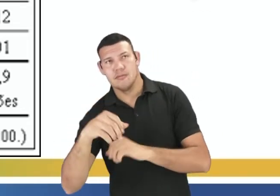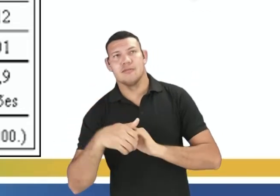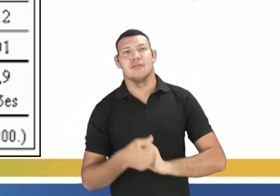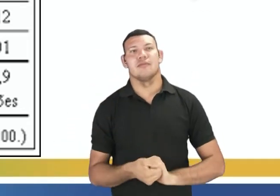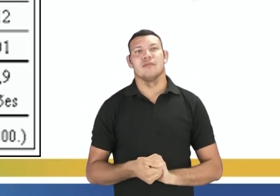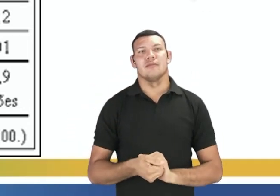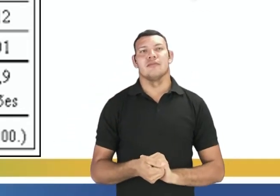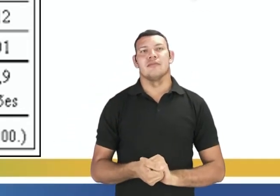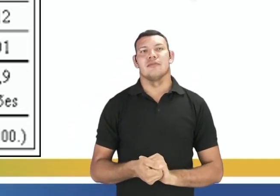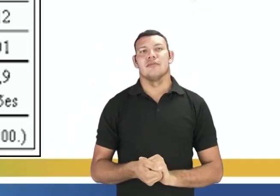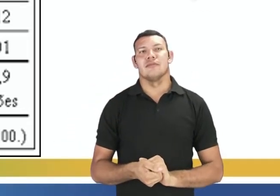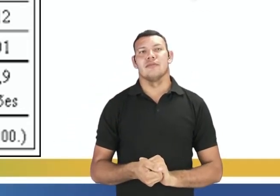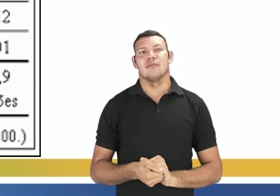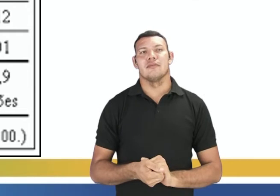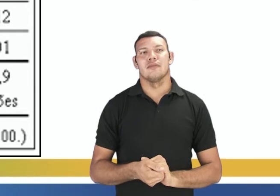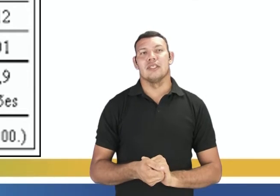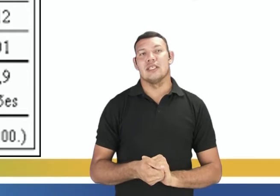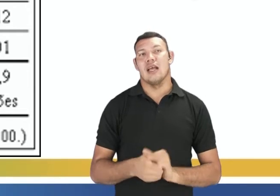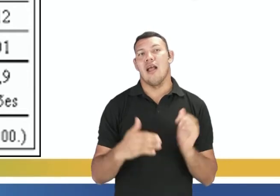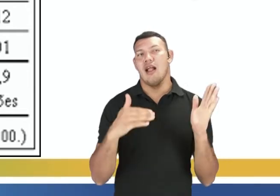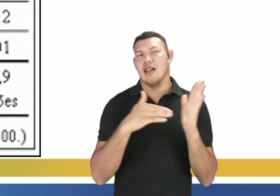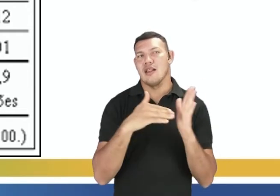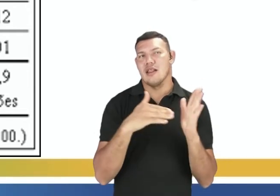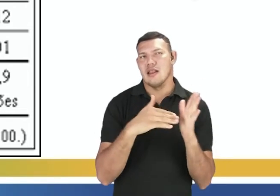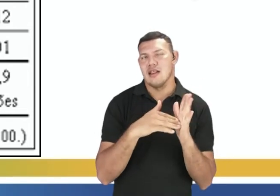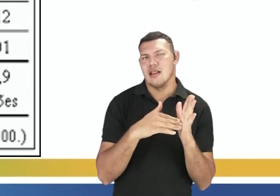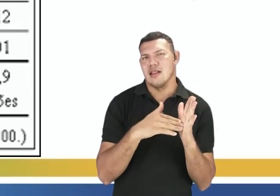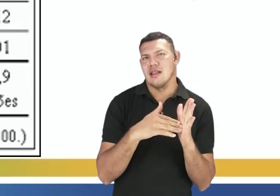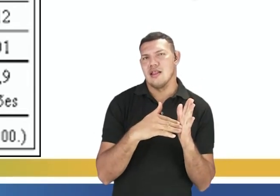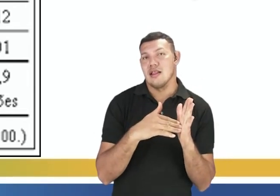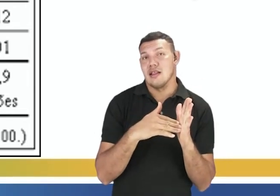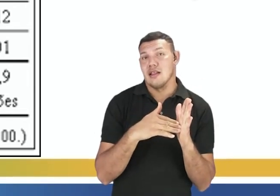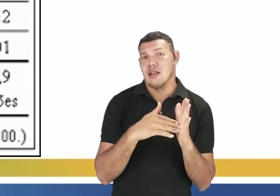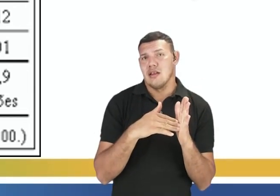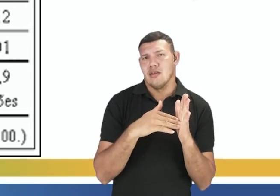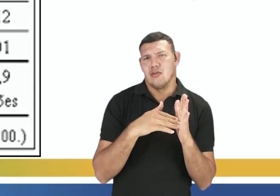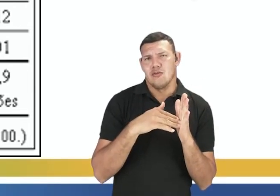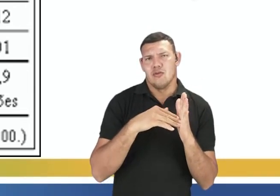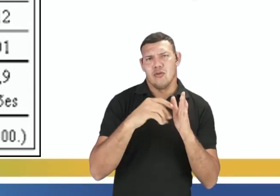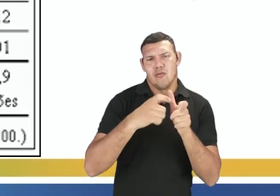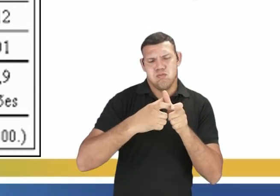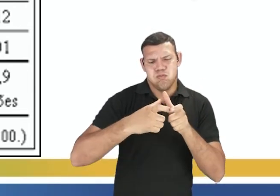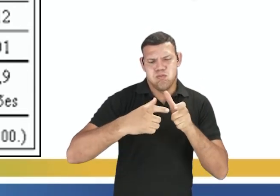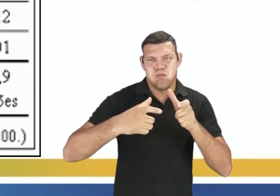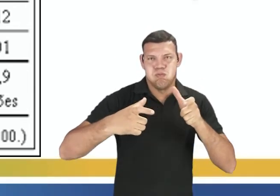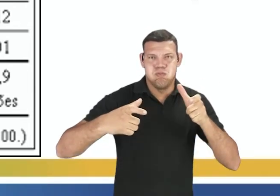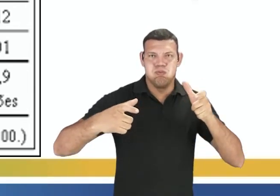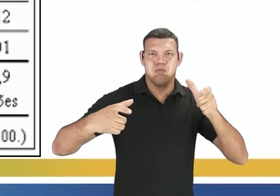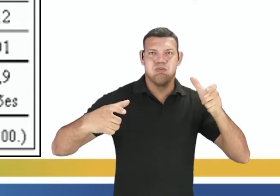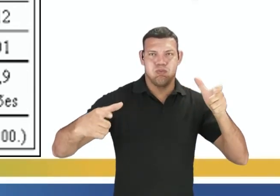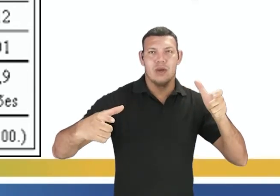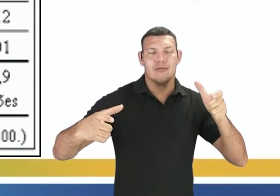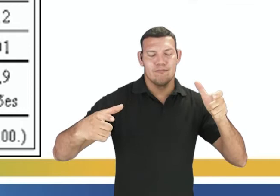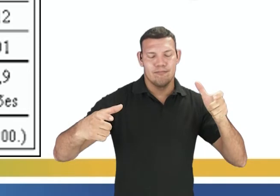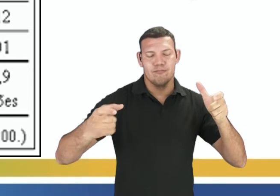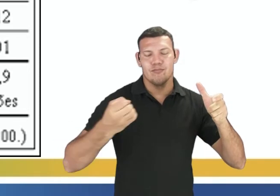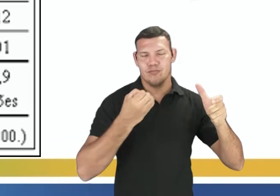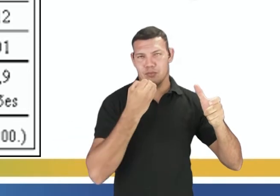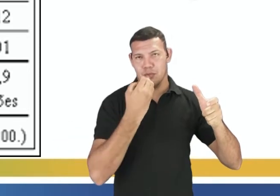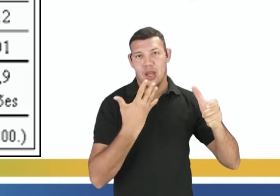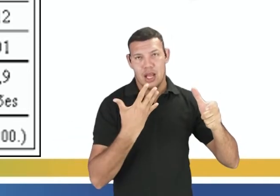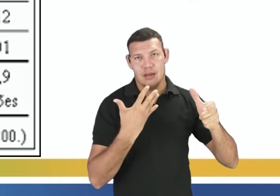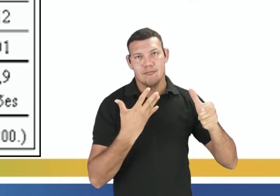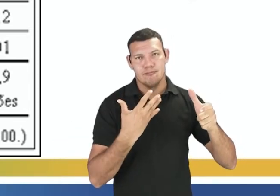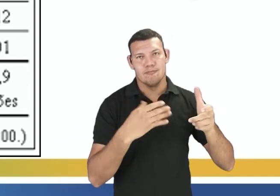né, de habitantes nessa cidade. Então houve um crescimento bem significativo. Então isso aí é um dado do gráfico